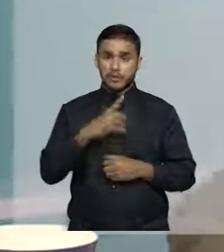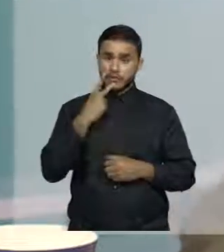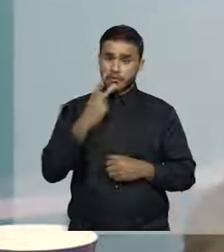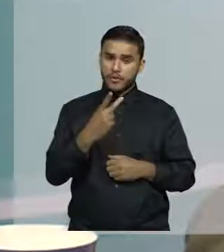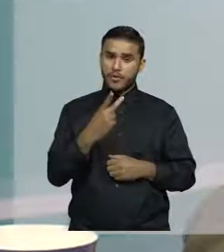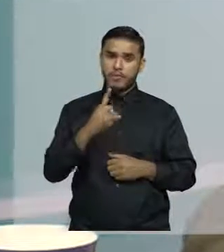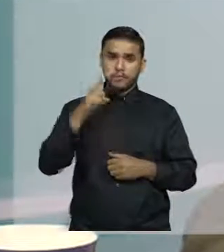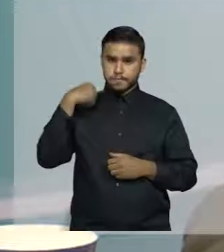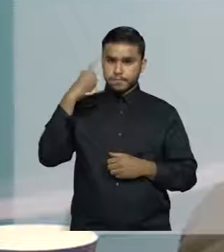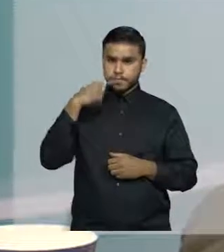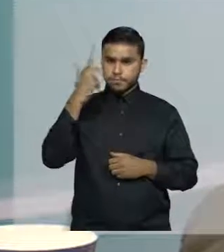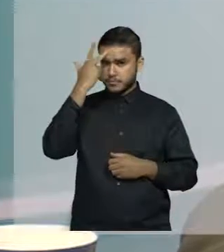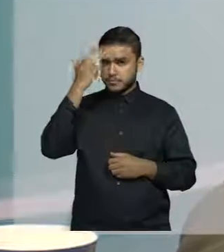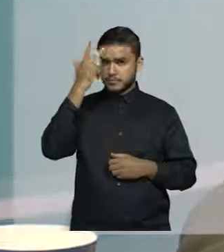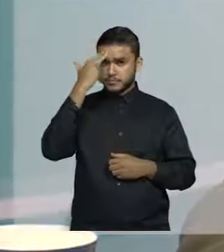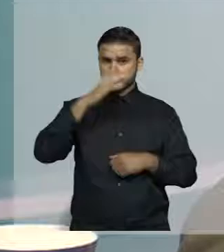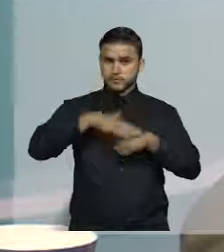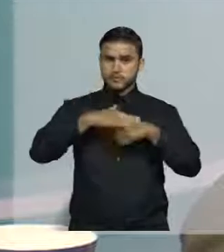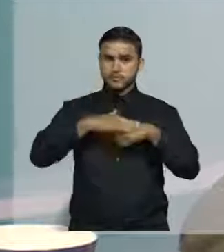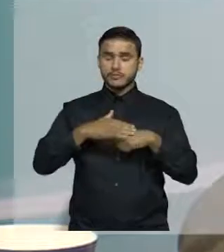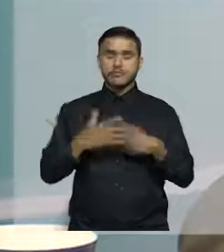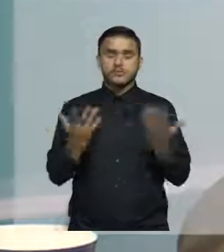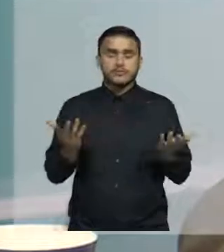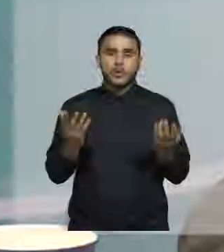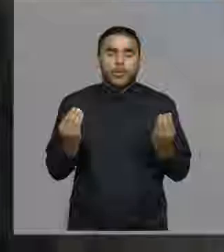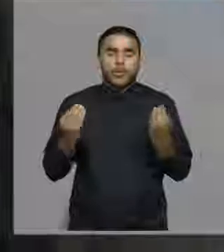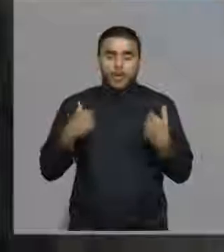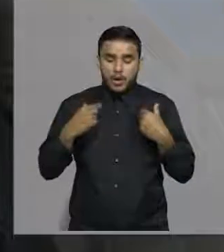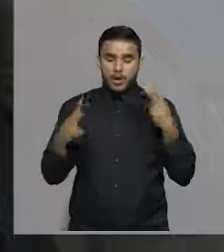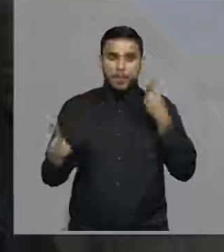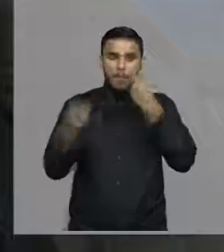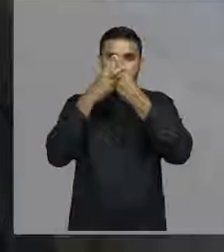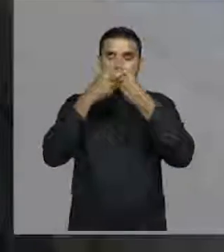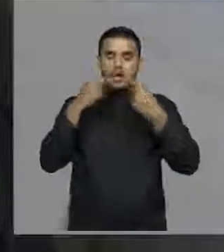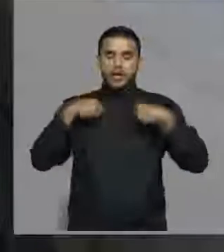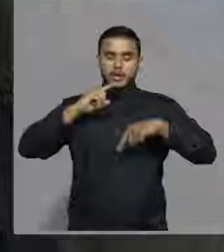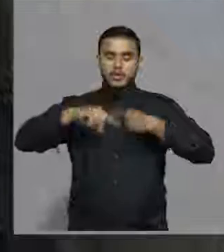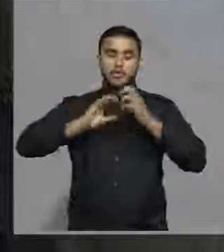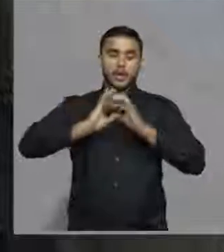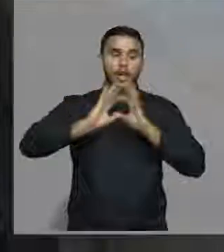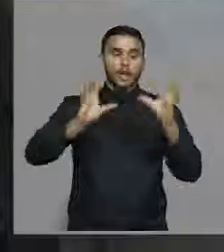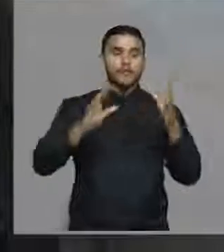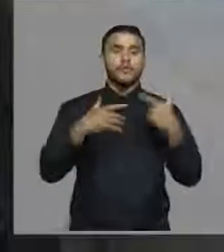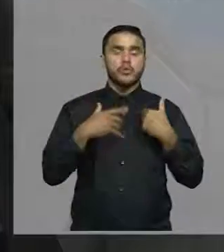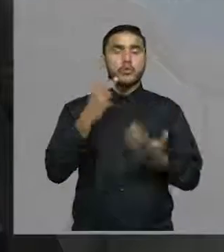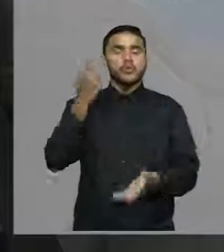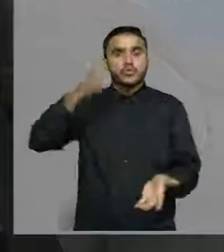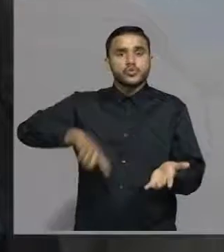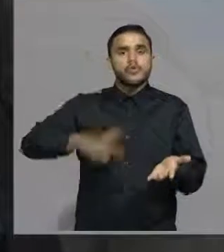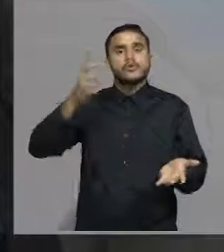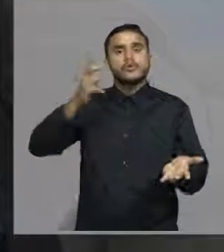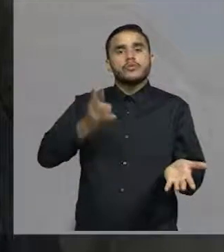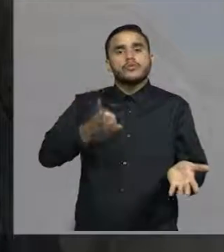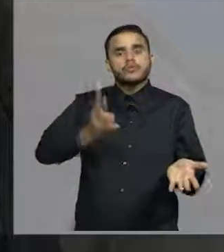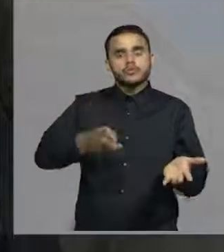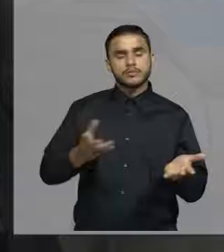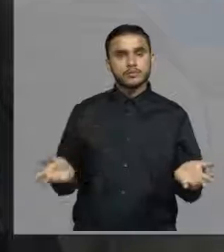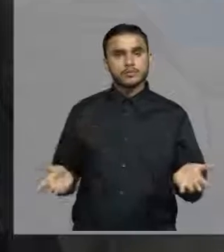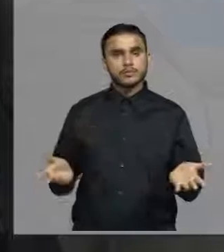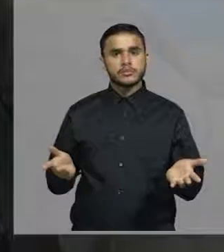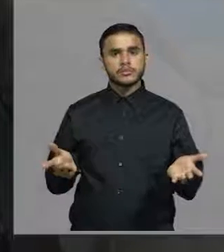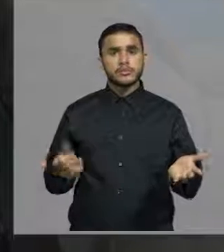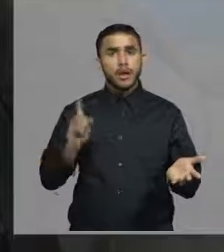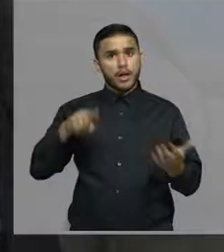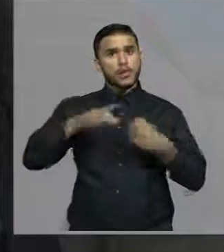criminosos comuns, Clésio. Eles são sociopatas. Isso é uma patologia psicossocial que está entrevista lá no Código Internacional